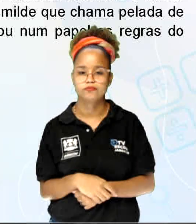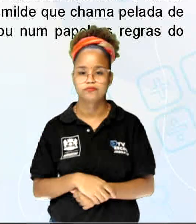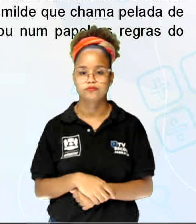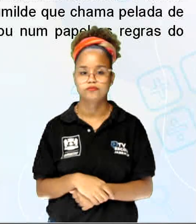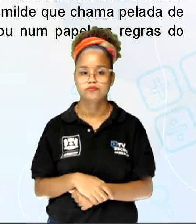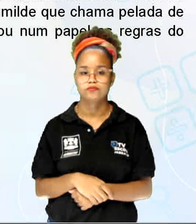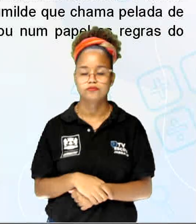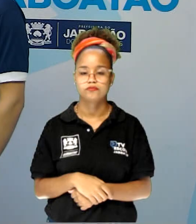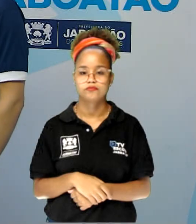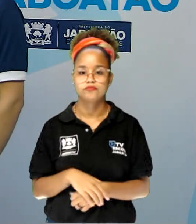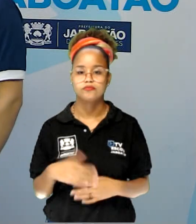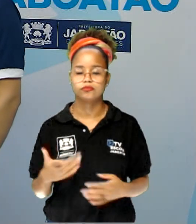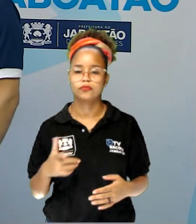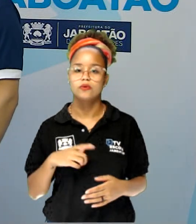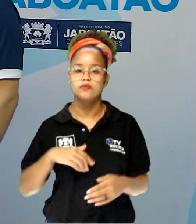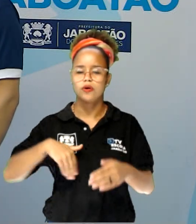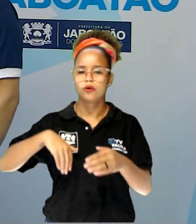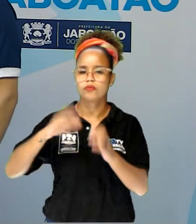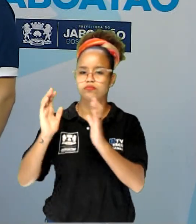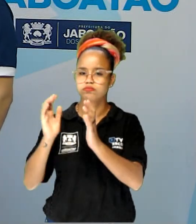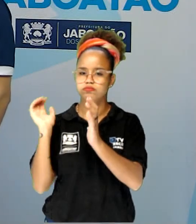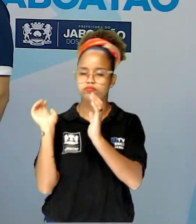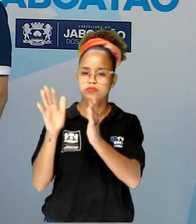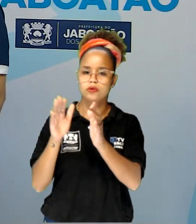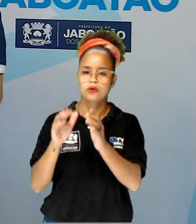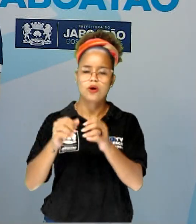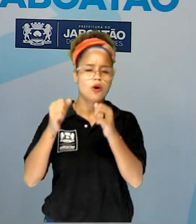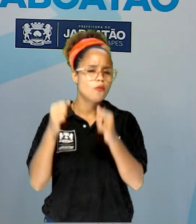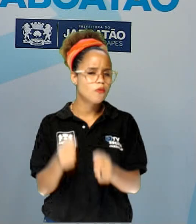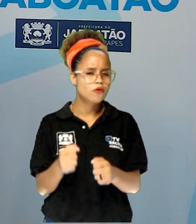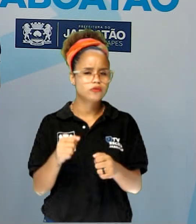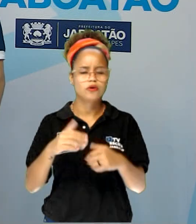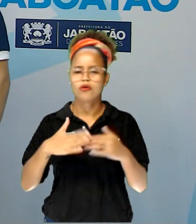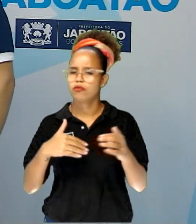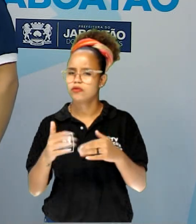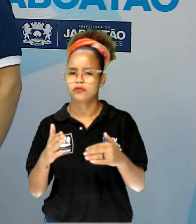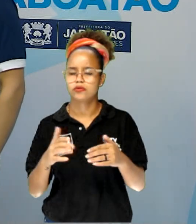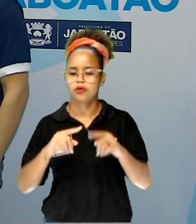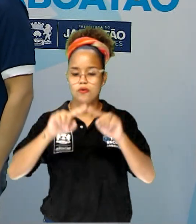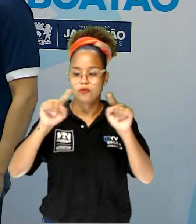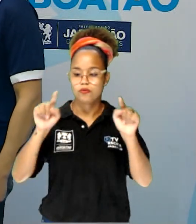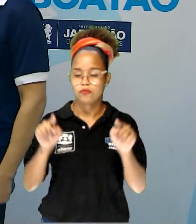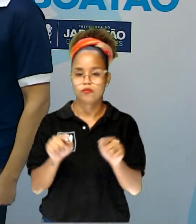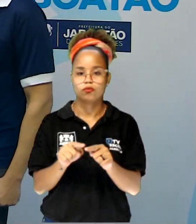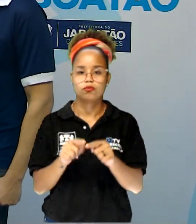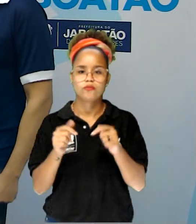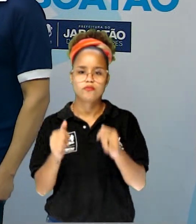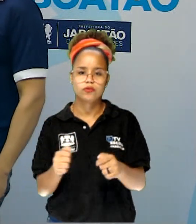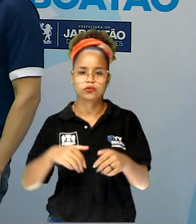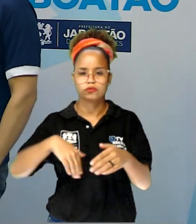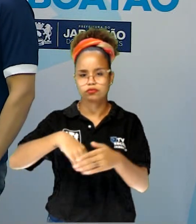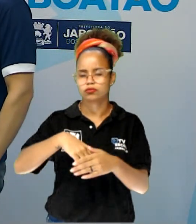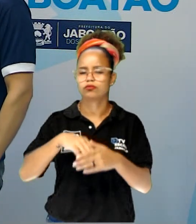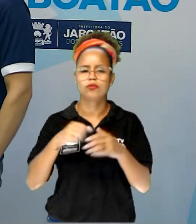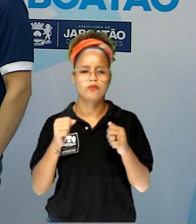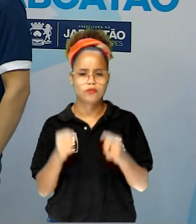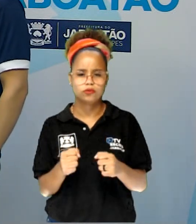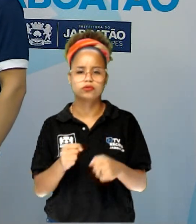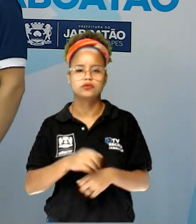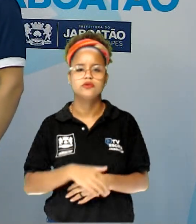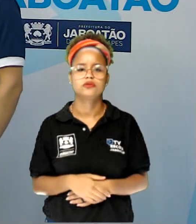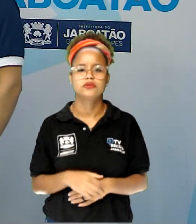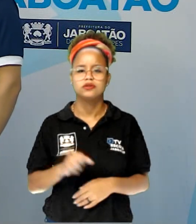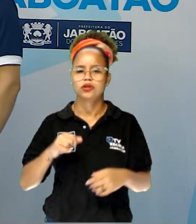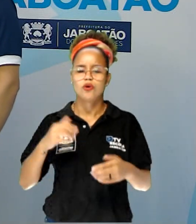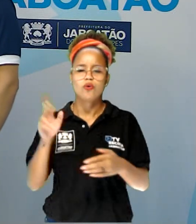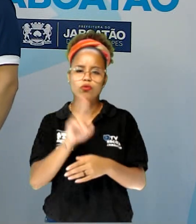Pronto. Da bola, né? A bola pode ser qualquer coisa remotamente esférica. Até uma bola de futebol serve. No desespero, use